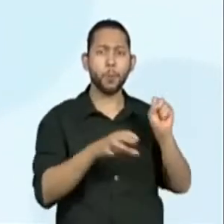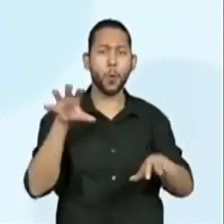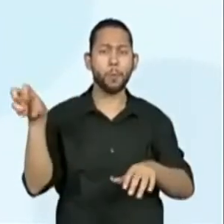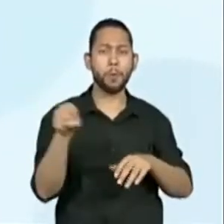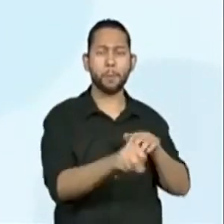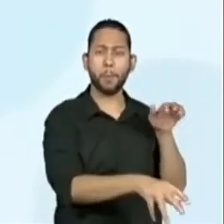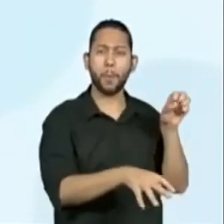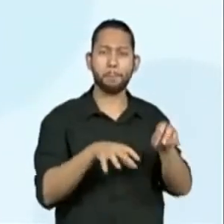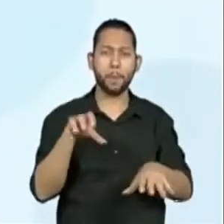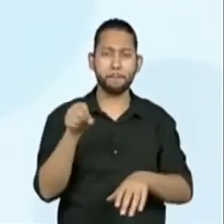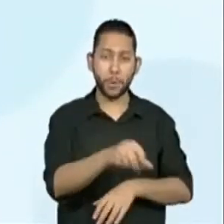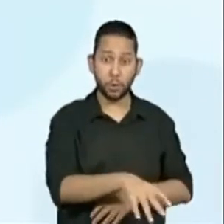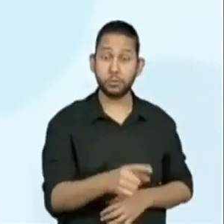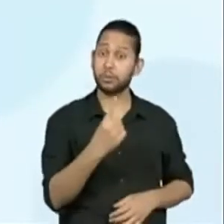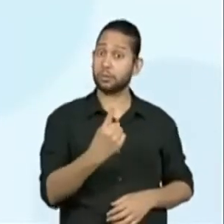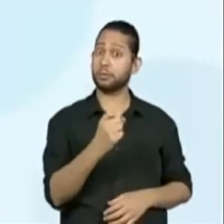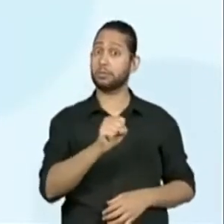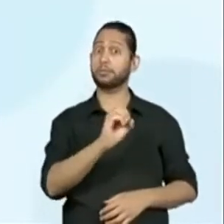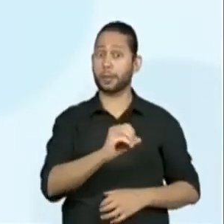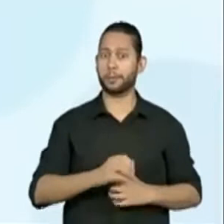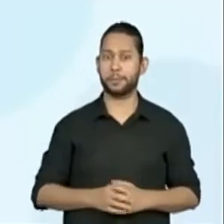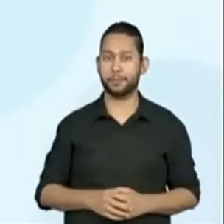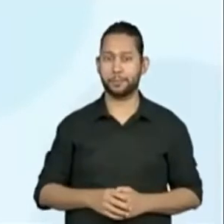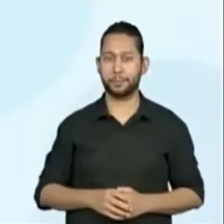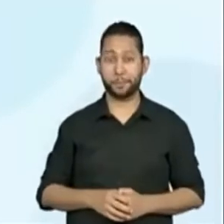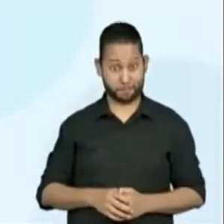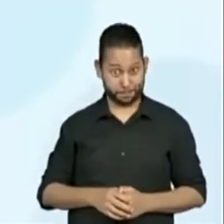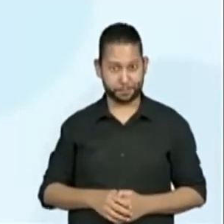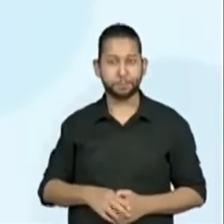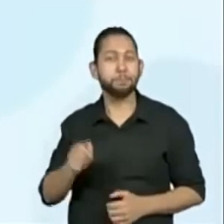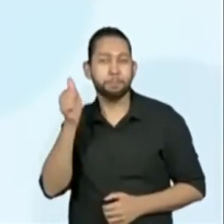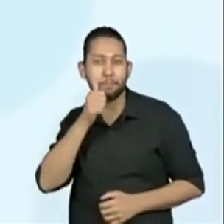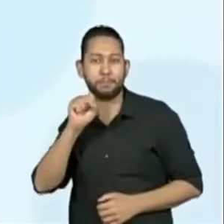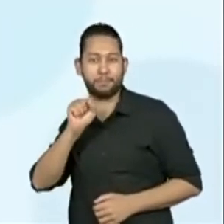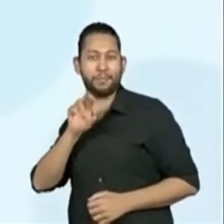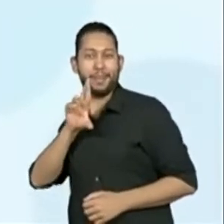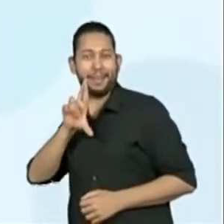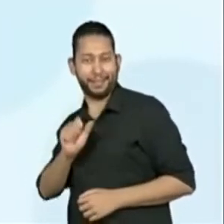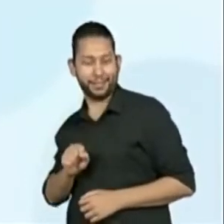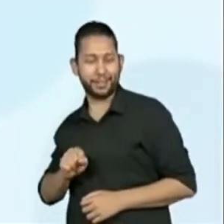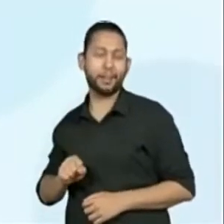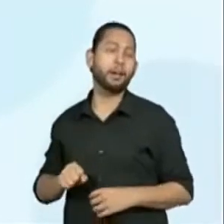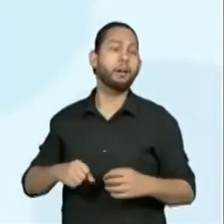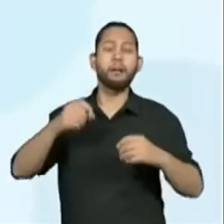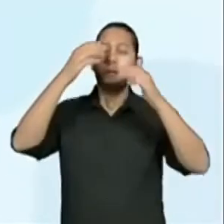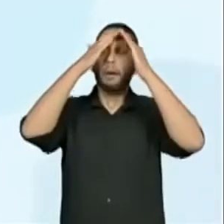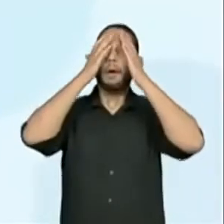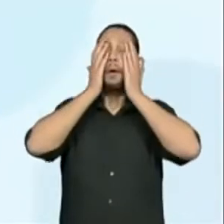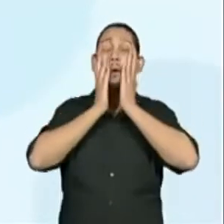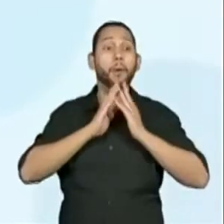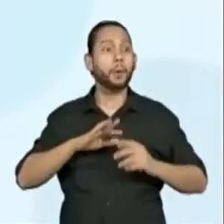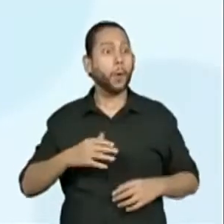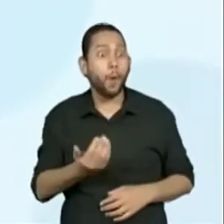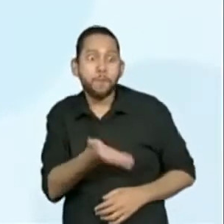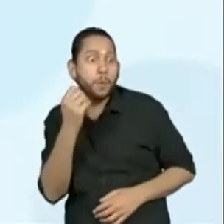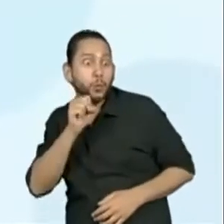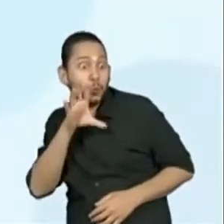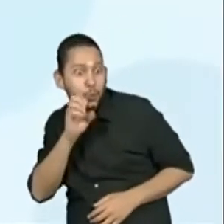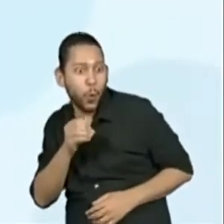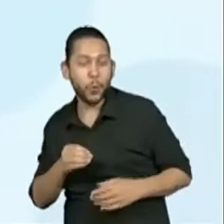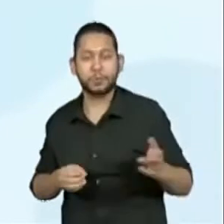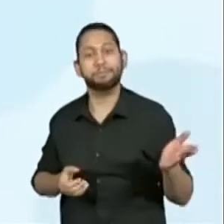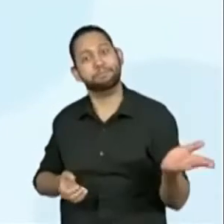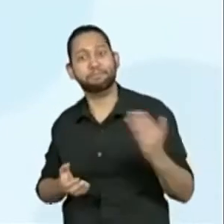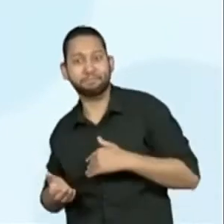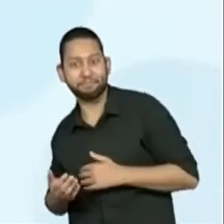e esse é o movimento bem legal para que o aluno do 4º ano realize antes de já ir lá resolvendo destaca Quais